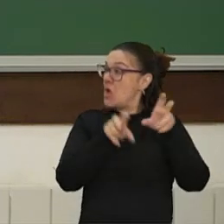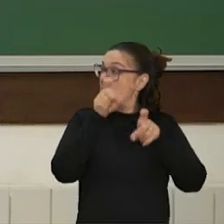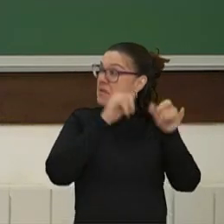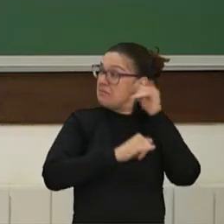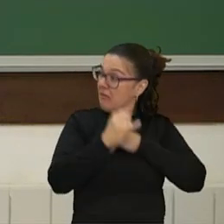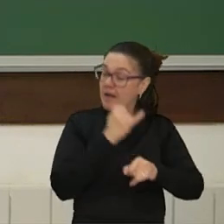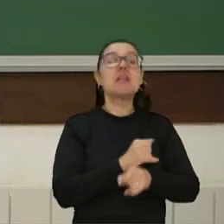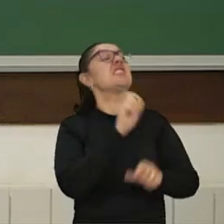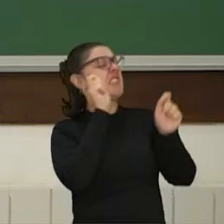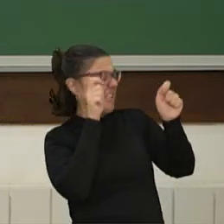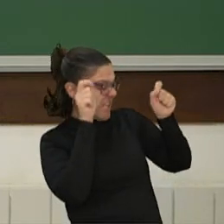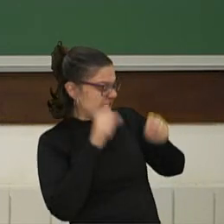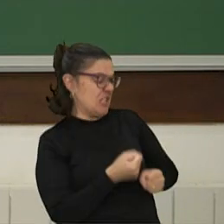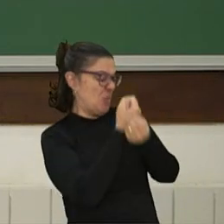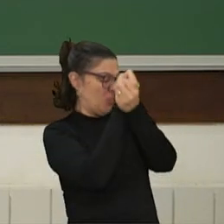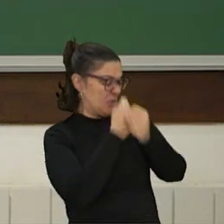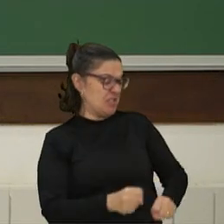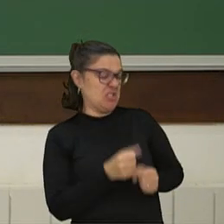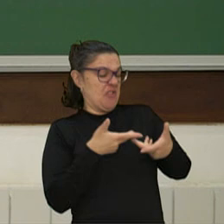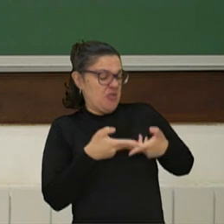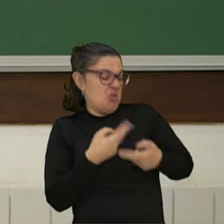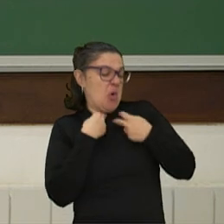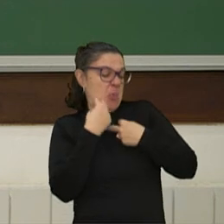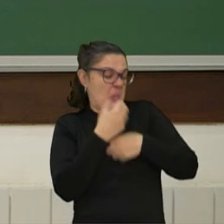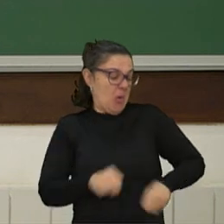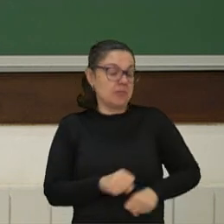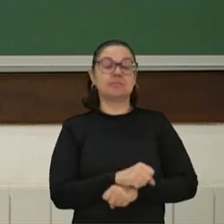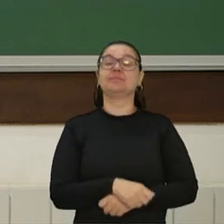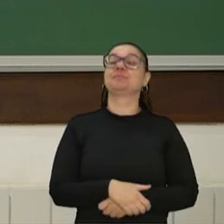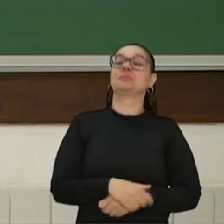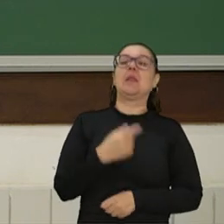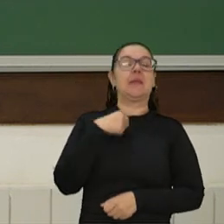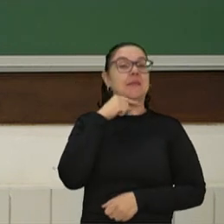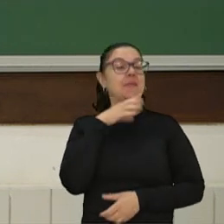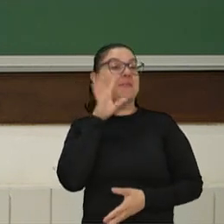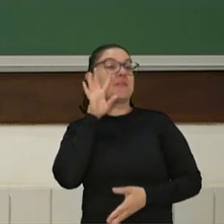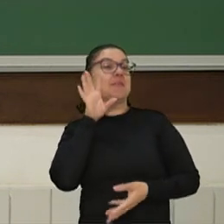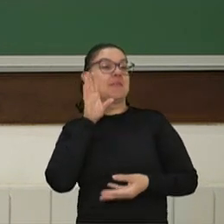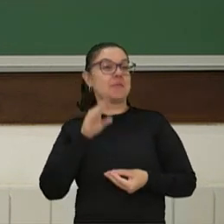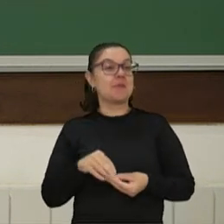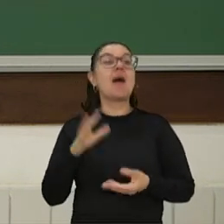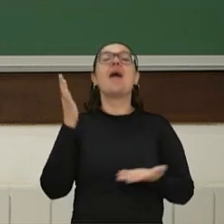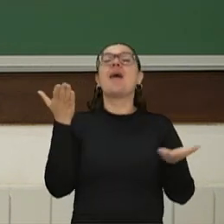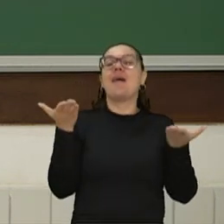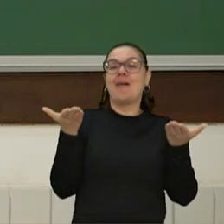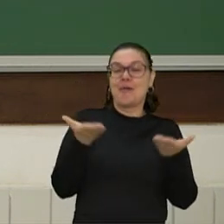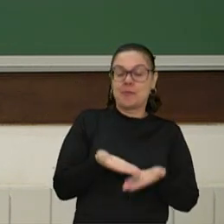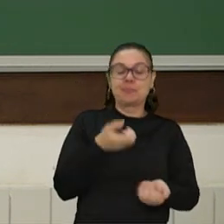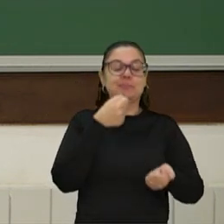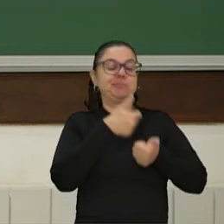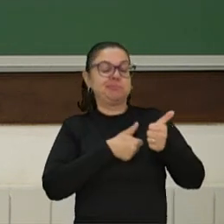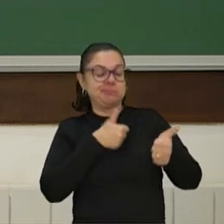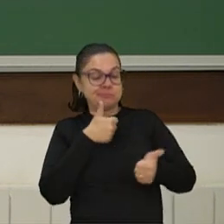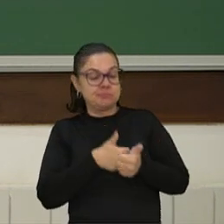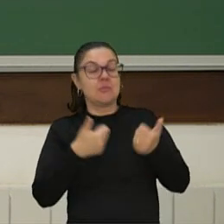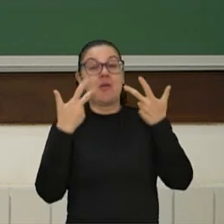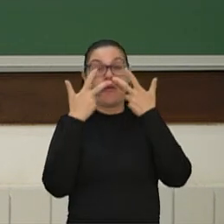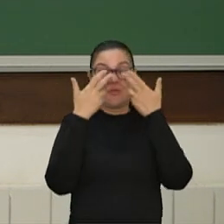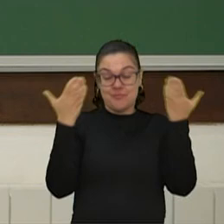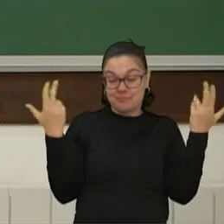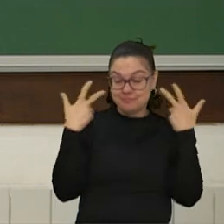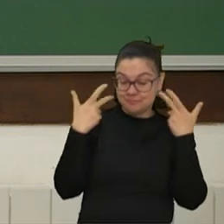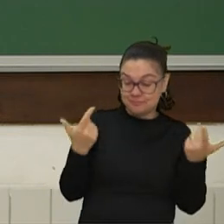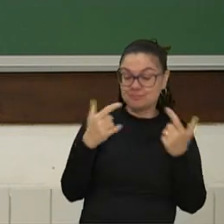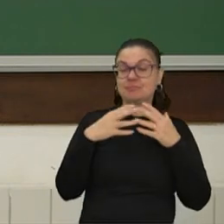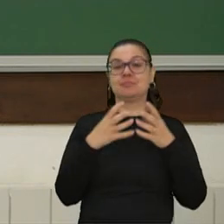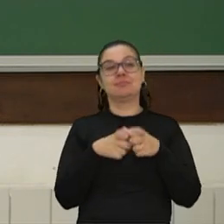dá para dar pausa. Dá sim, como pode um jogo não dar pausa? Né? Não conseguia entender isso. E eu acho que isso é comum para muitas